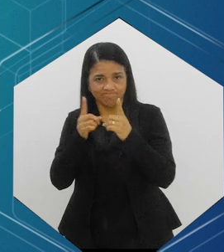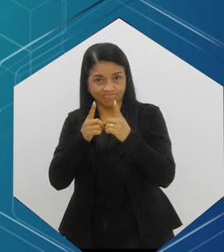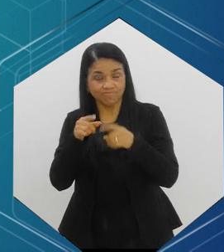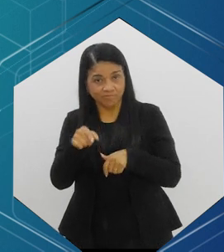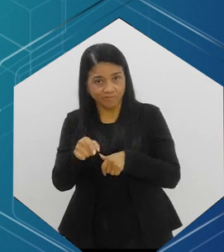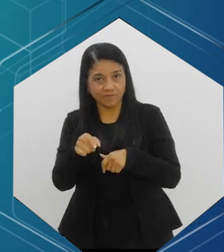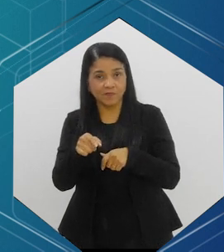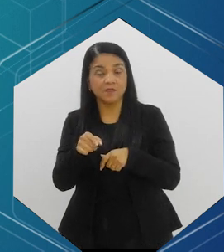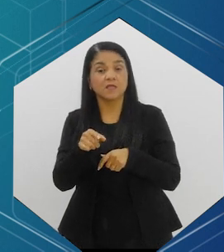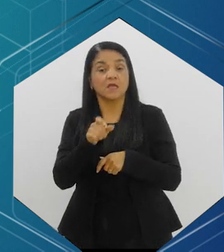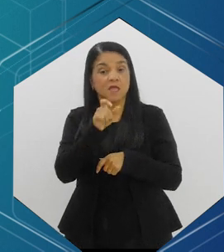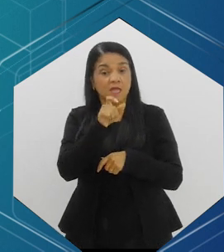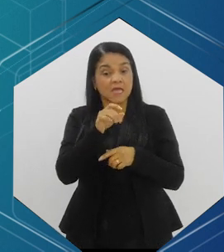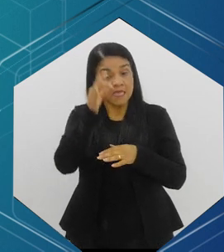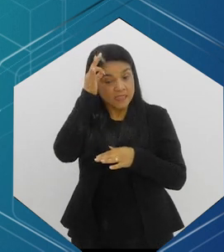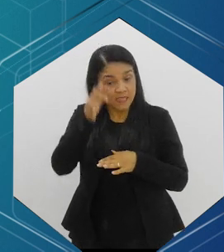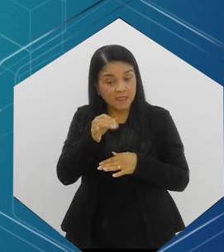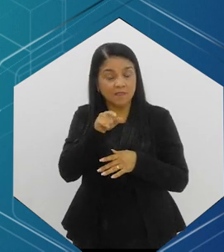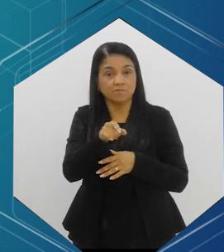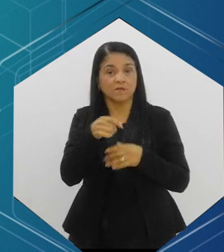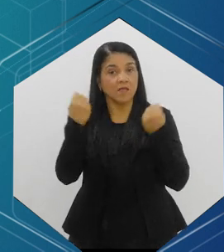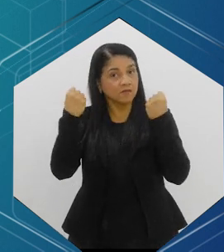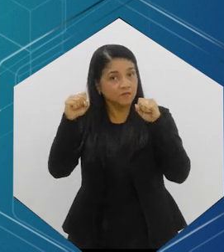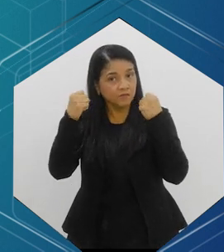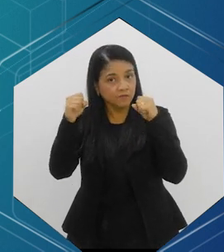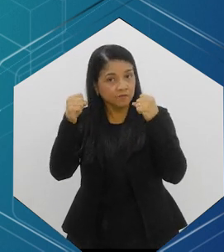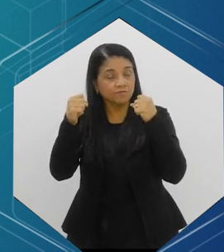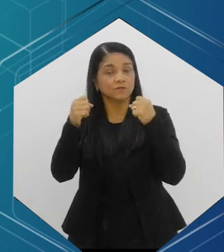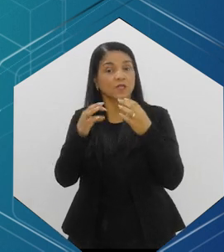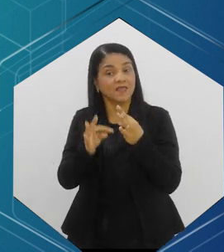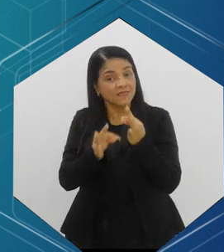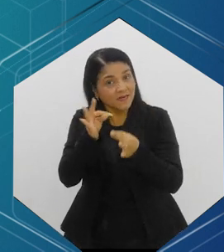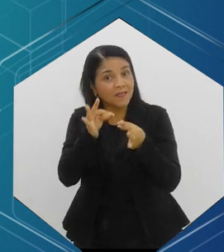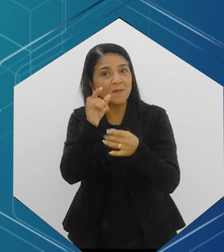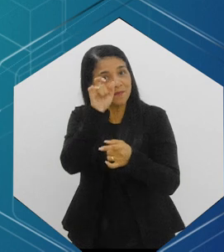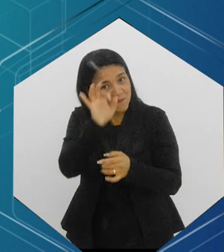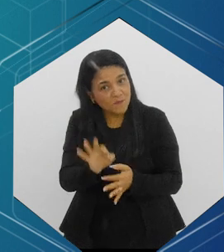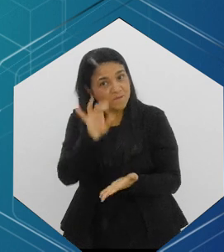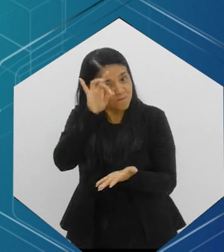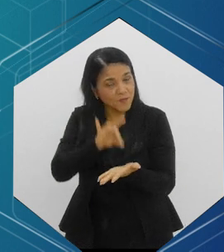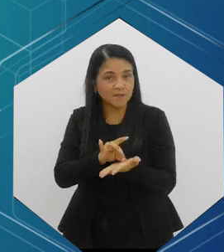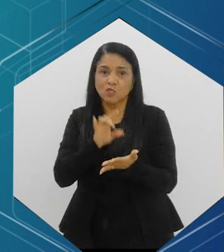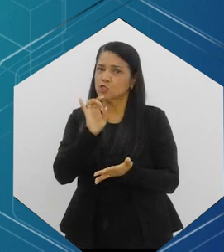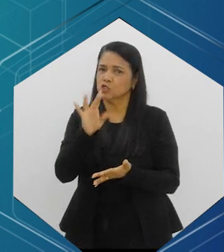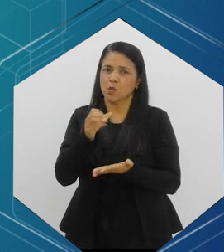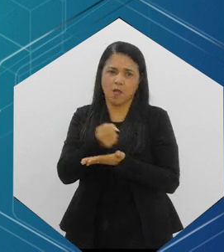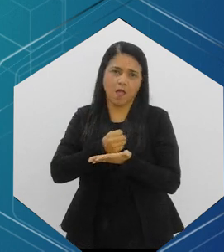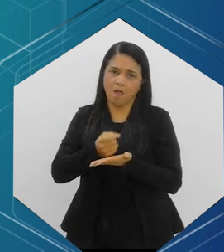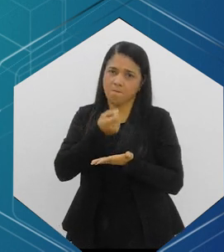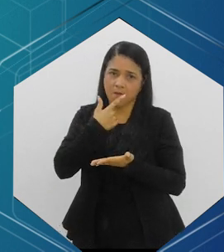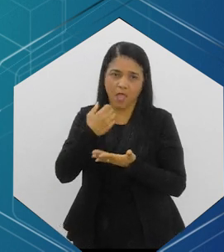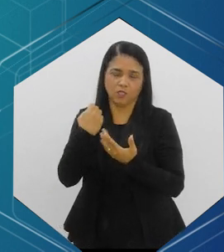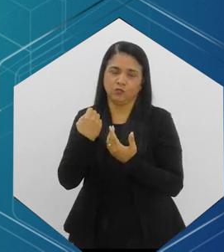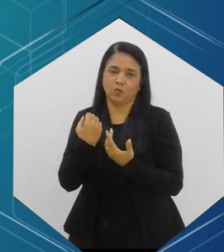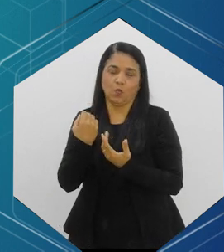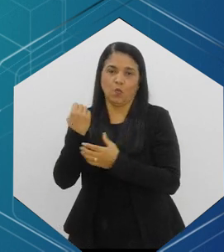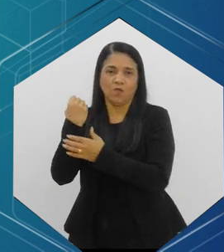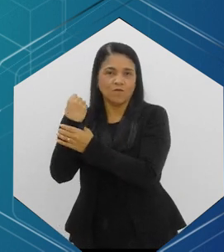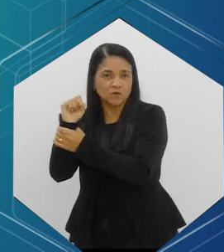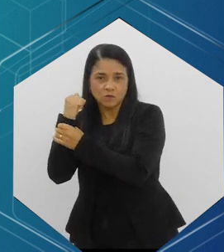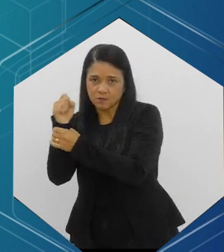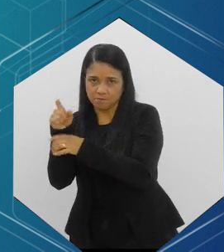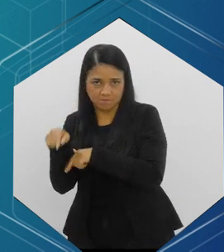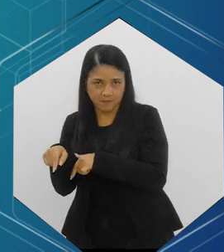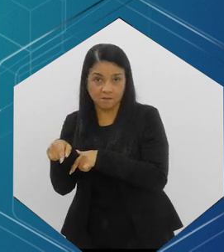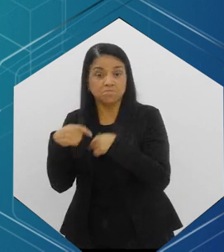é fazer eles entenderem que a atividade física é o tratamento dele. E não é apenas o remédio, a fisioterapia, é fazer